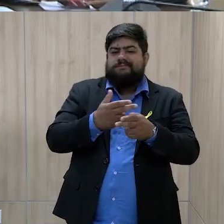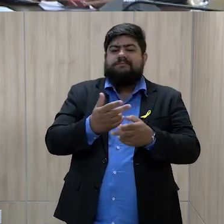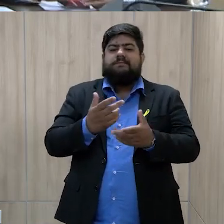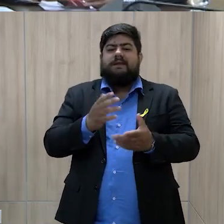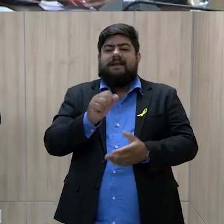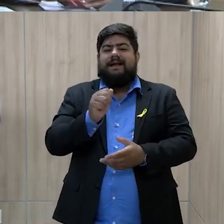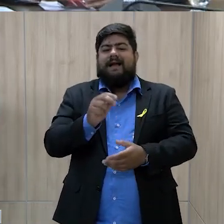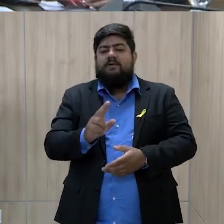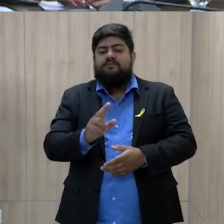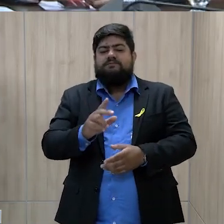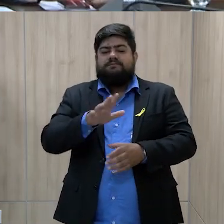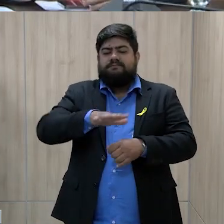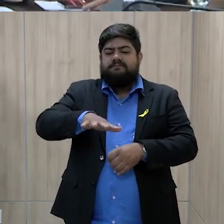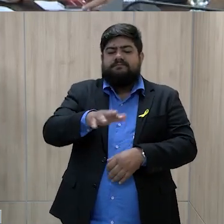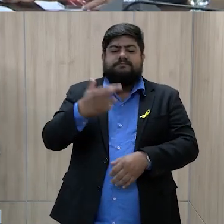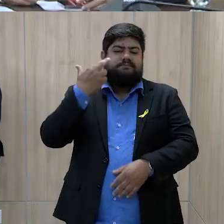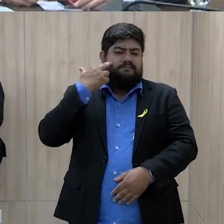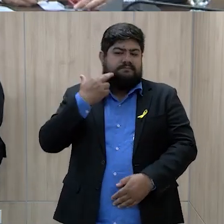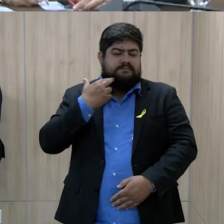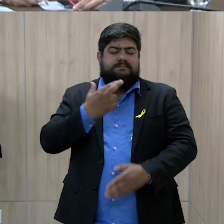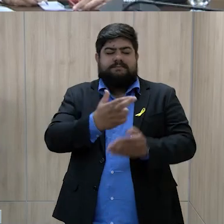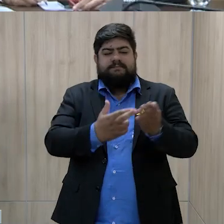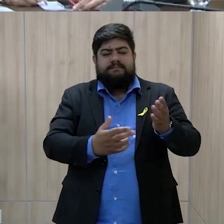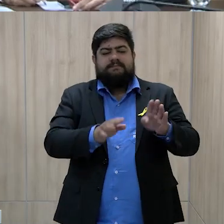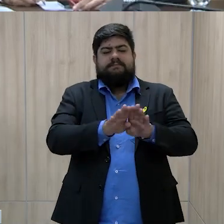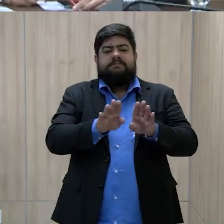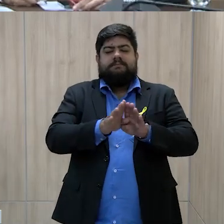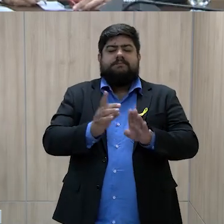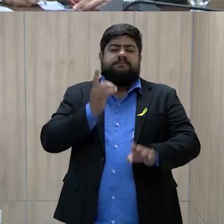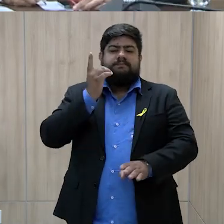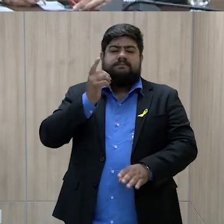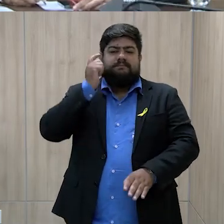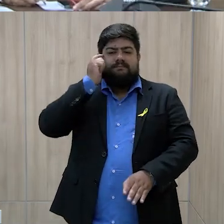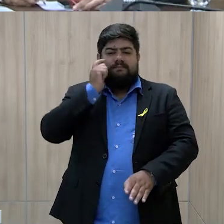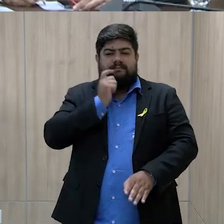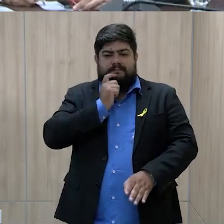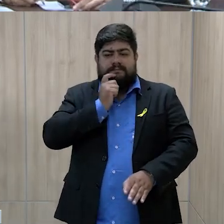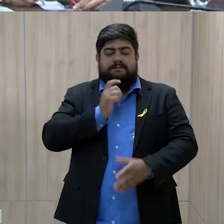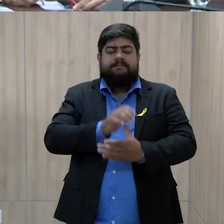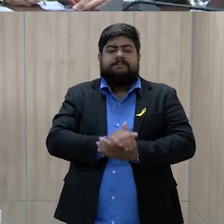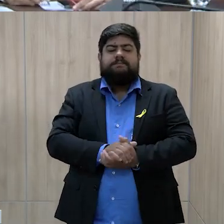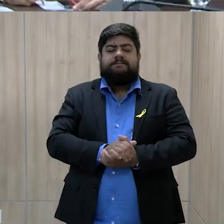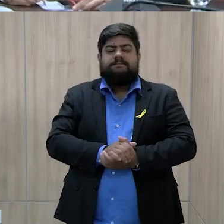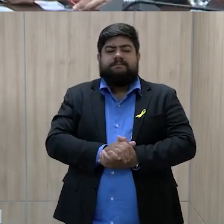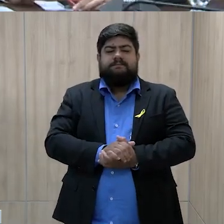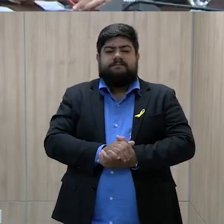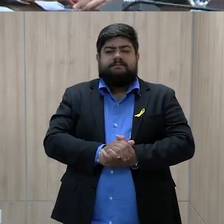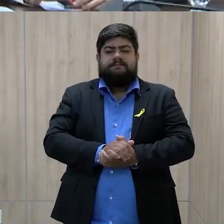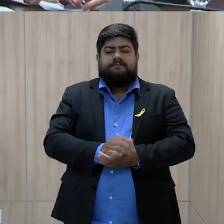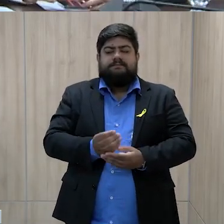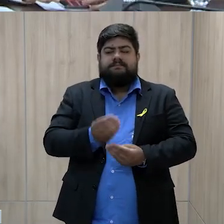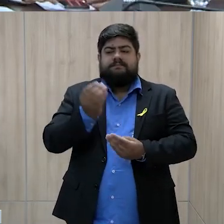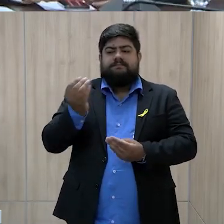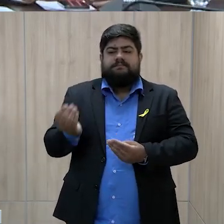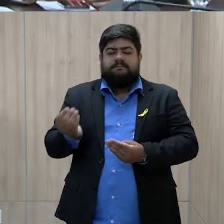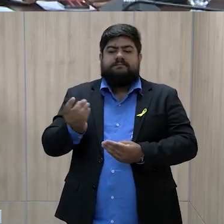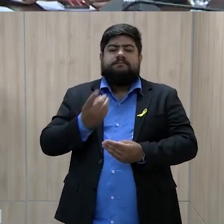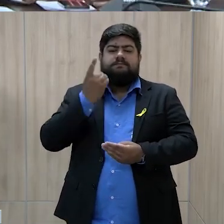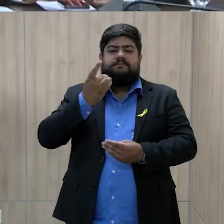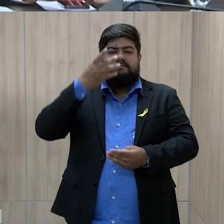no estado de Rondônia a relatoria também é do deputado Laerte e